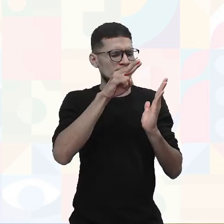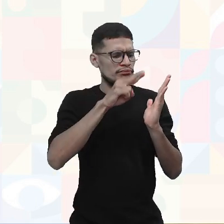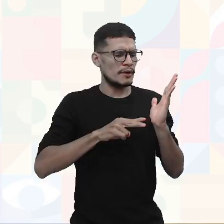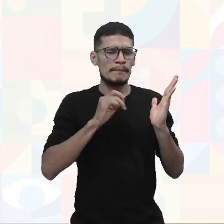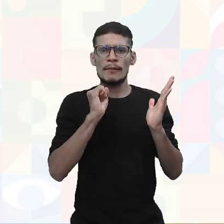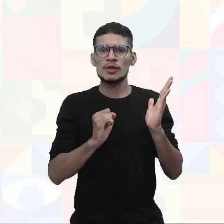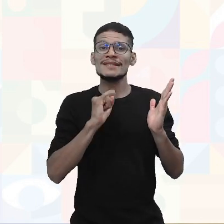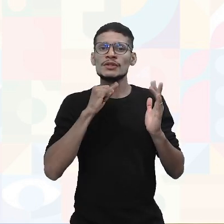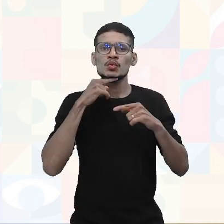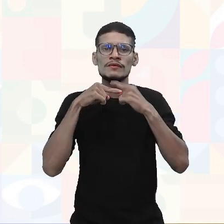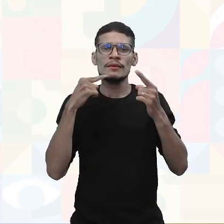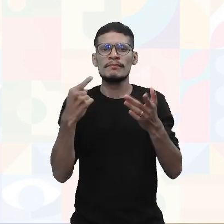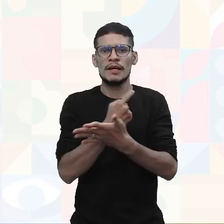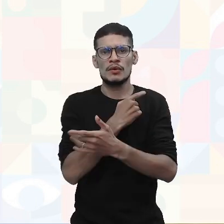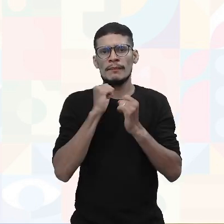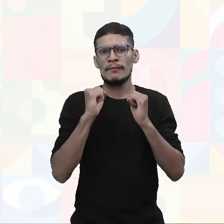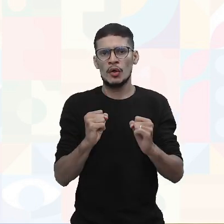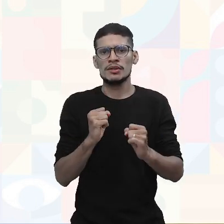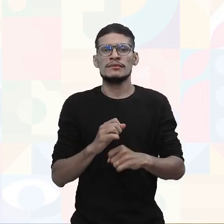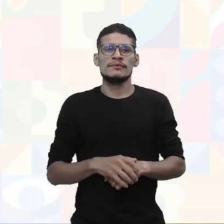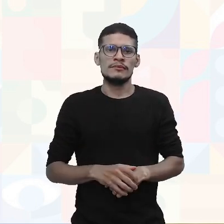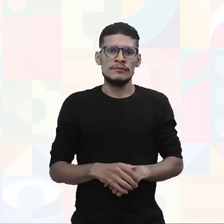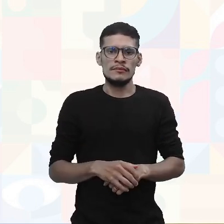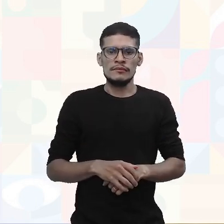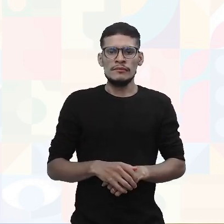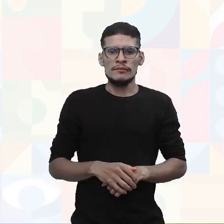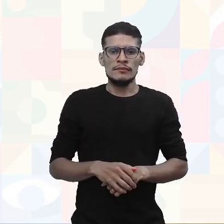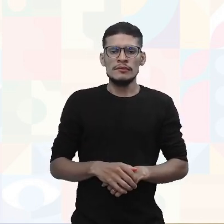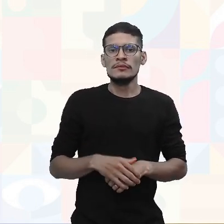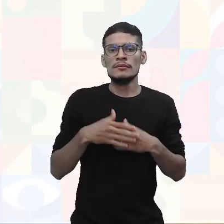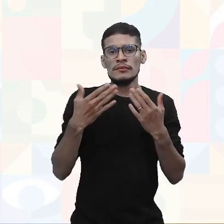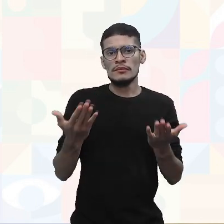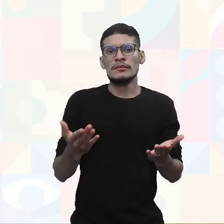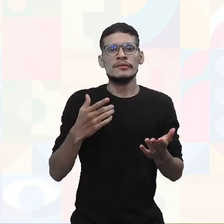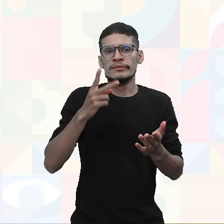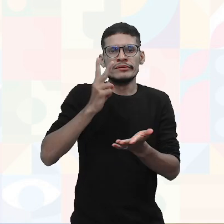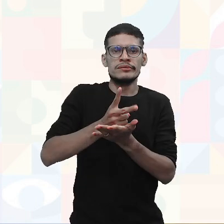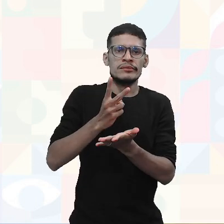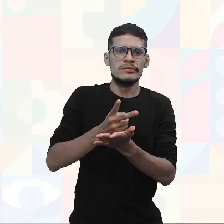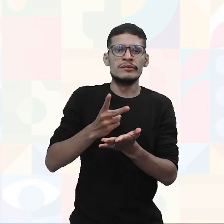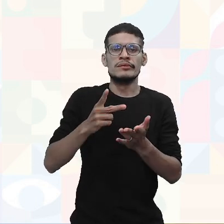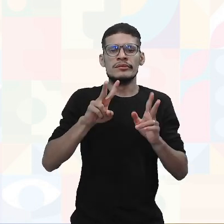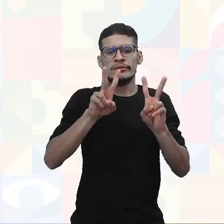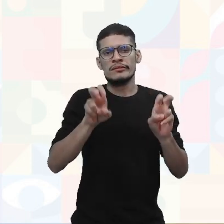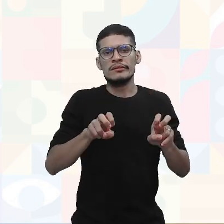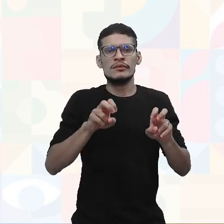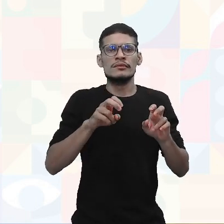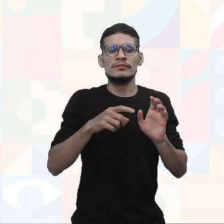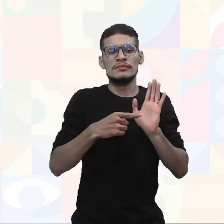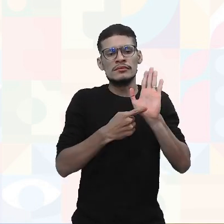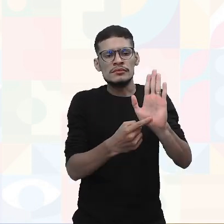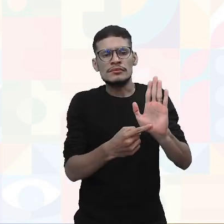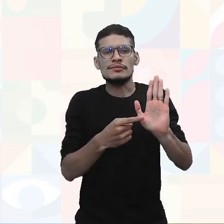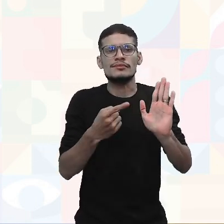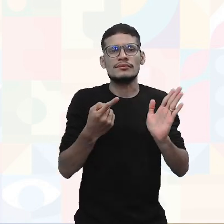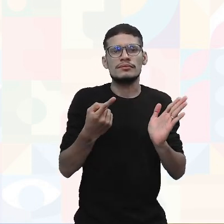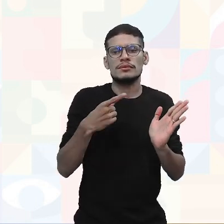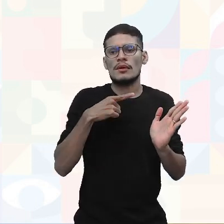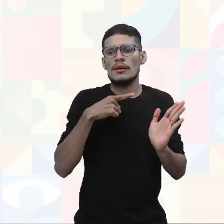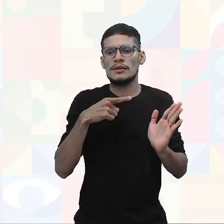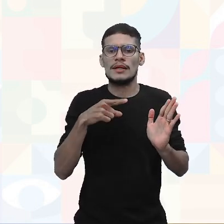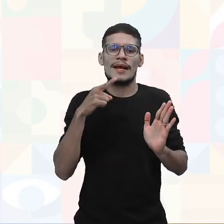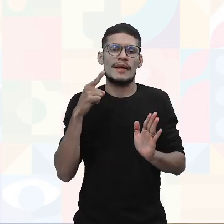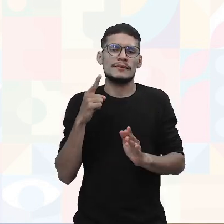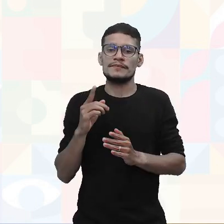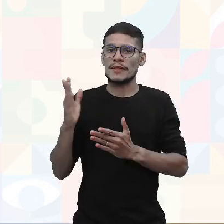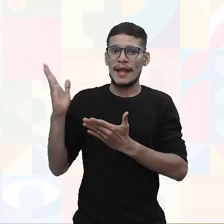dúvidas, pode estar entrando em contato lá pelo nosso fórum. E ainda continuando sobre o assunto da sinalização, a gente vai ter essa